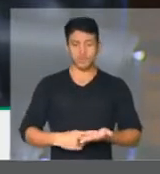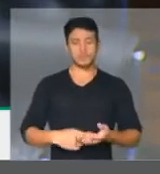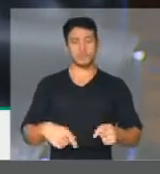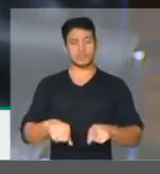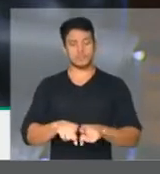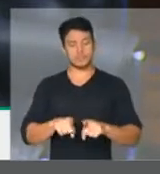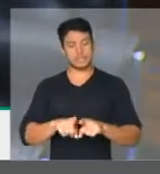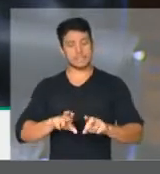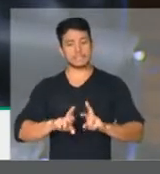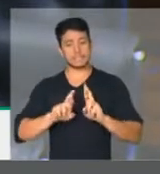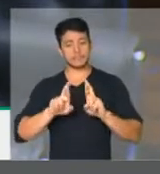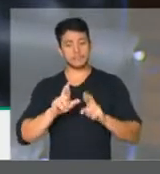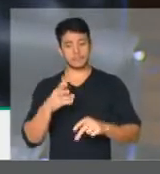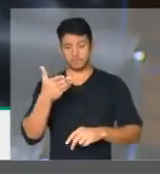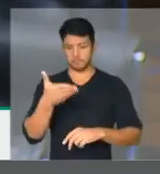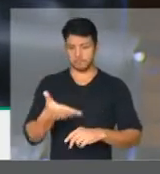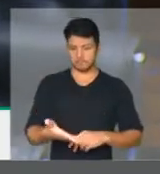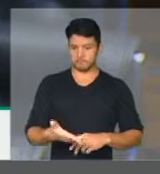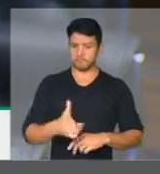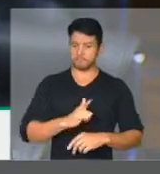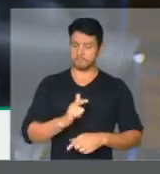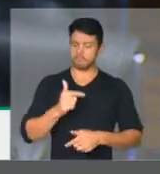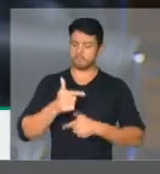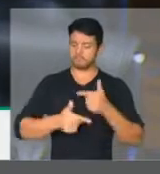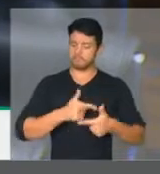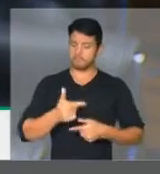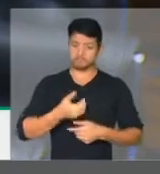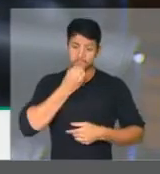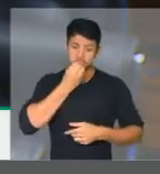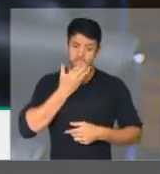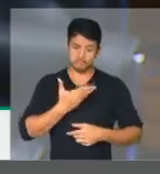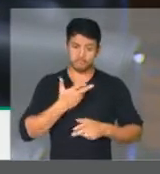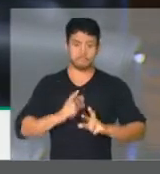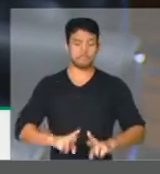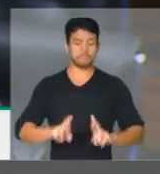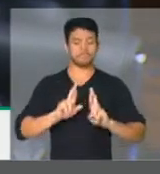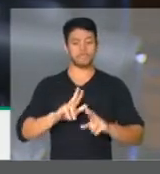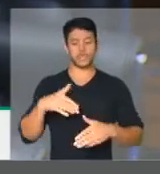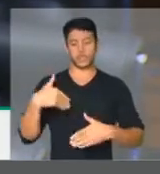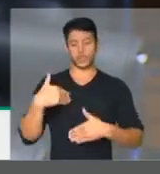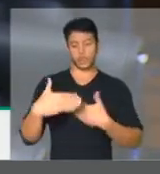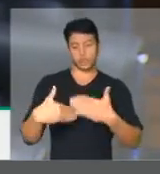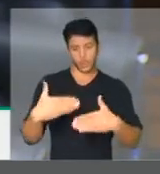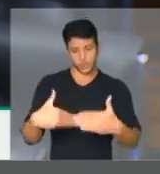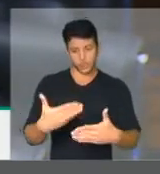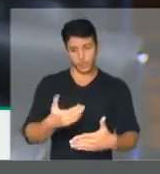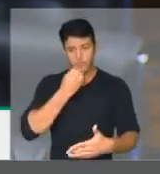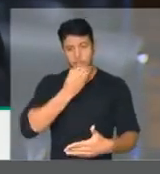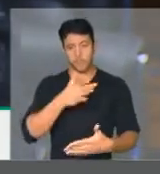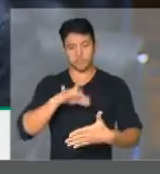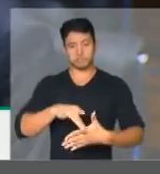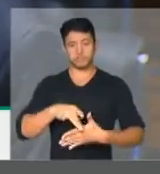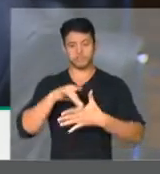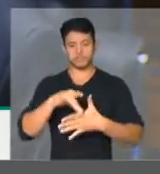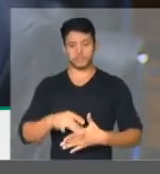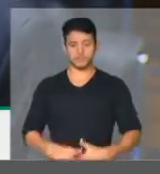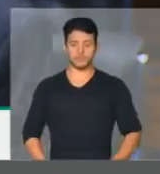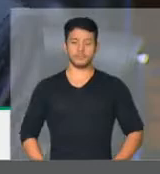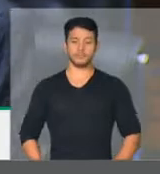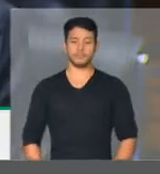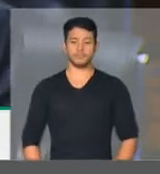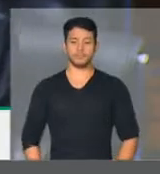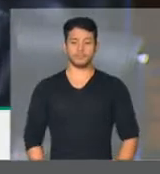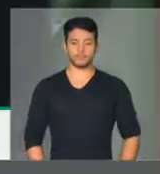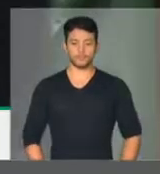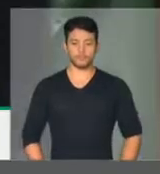desejamos a Vossa Excelência um profícuo mandato e a continuidade na grande liderança que exerce. Muito obrigado. Muito obrigado pelas